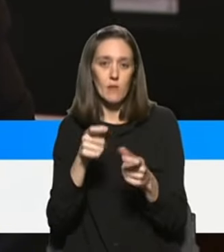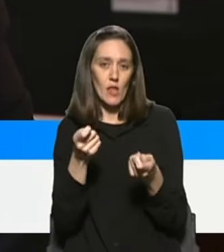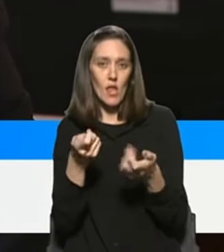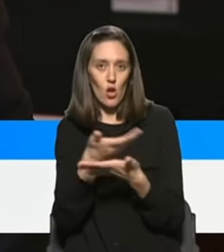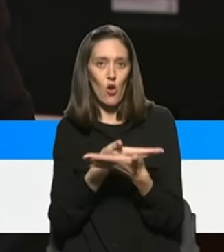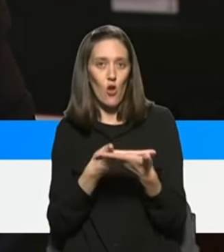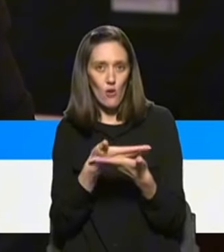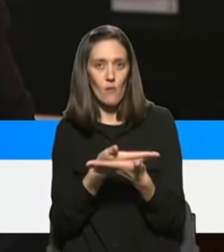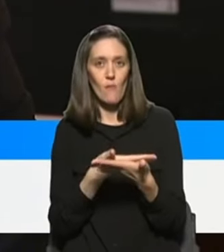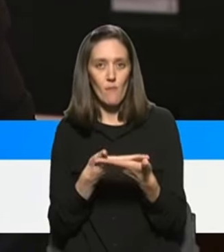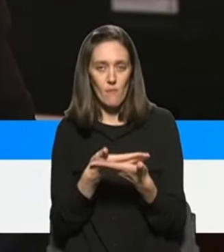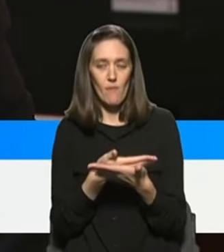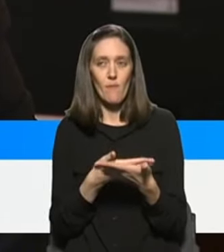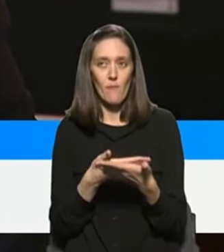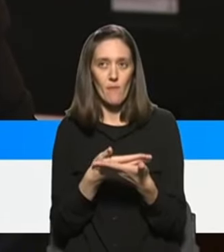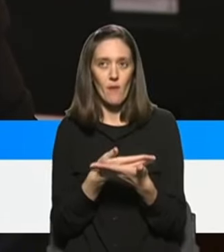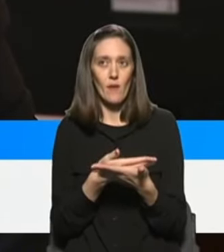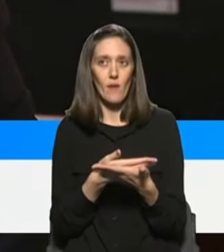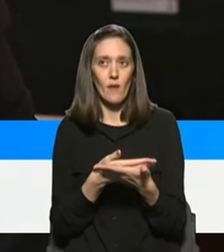economia